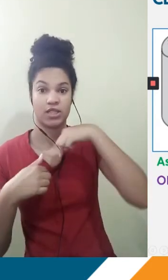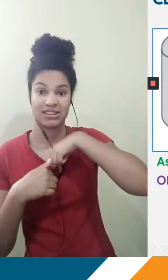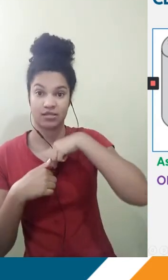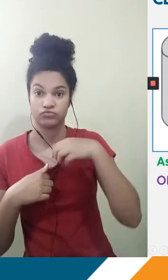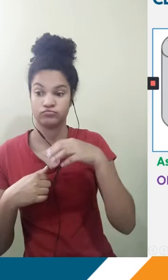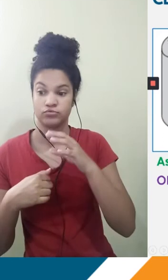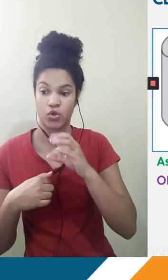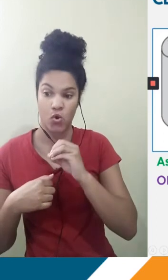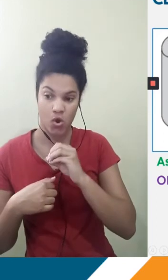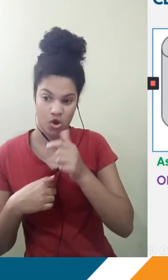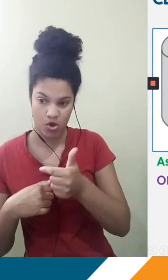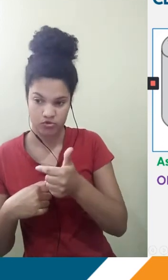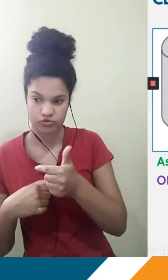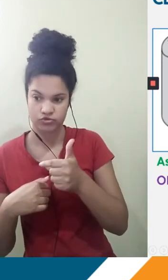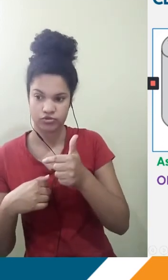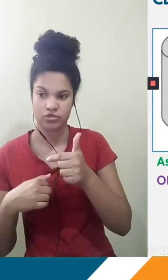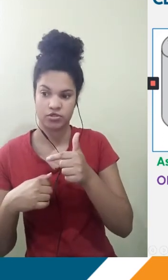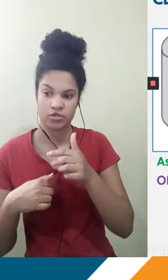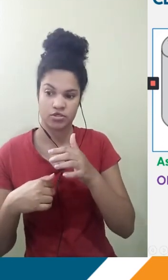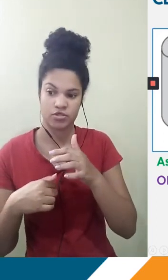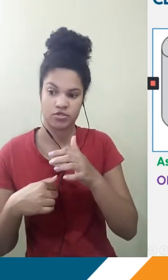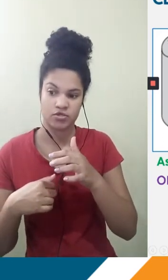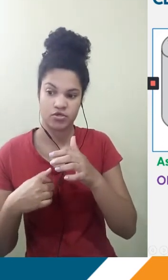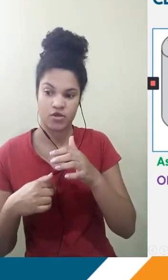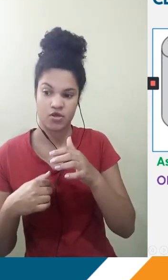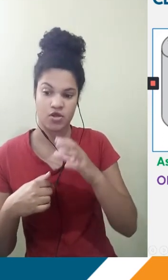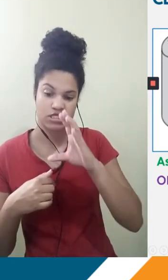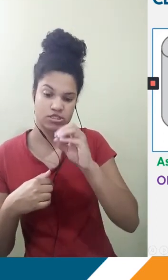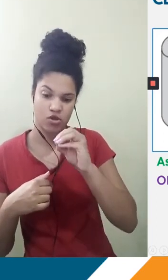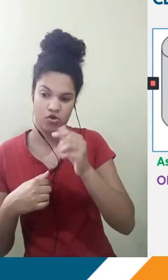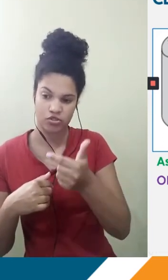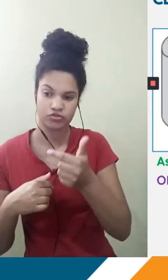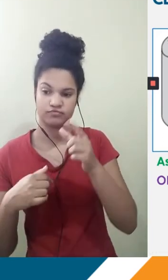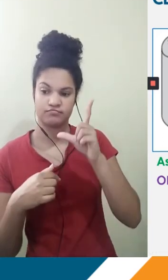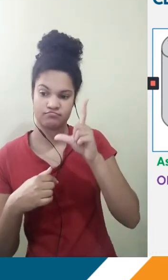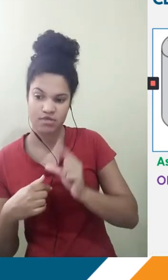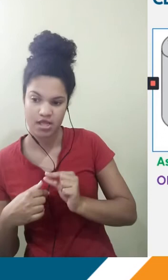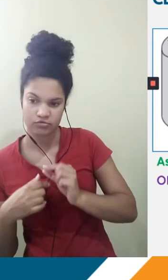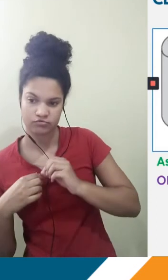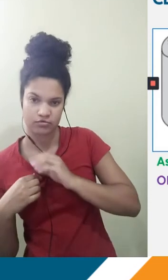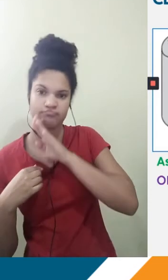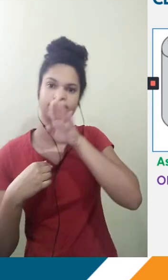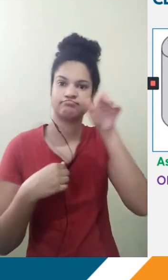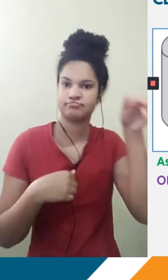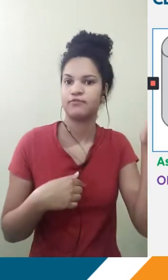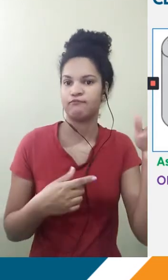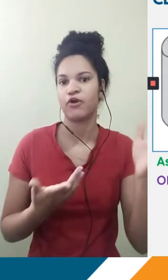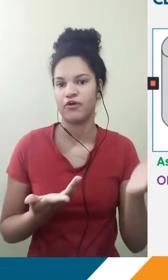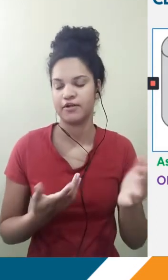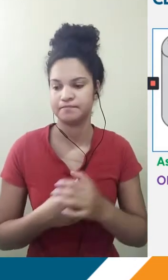mais pobre em gás carbônico. E no inverso, quando o ar vai ter que ser expirado, na troca gasosa feita nos